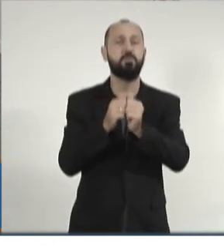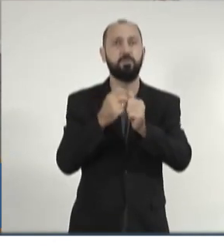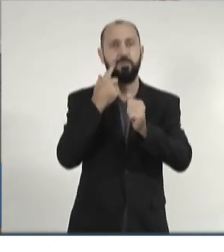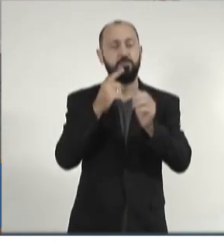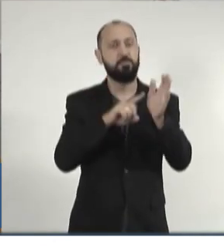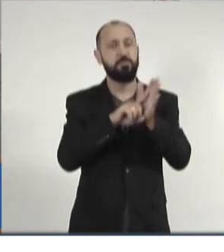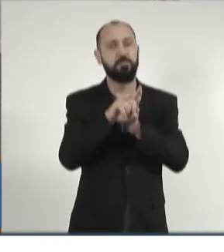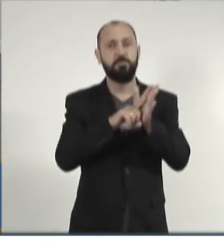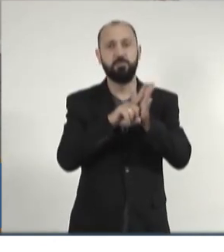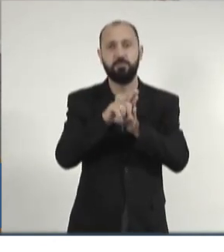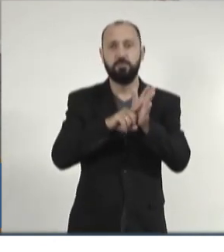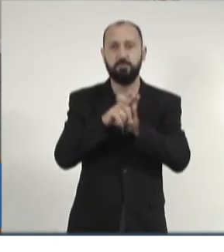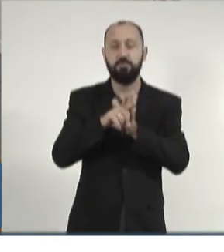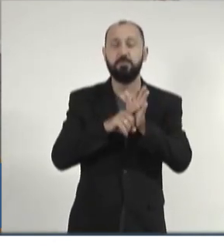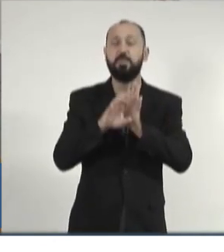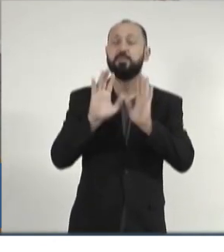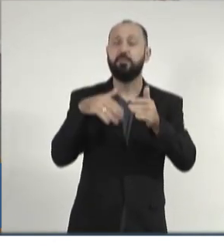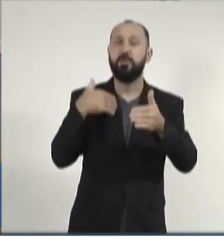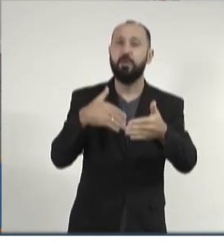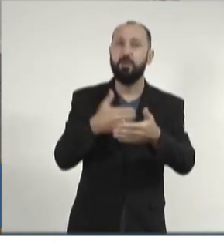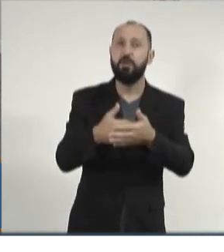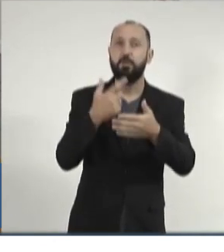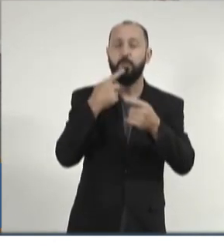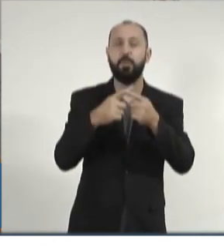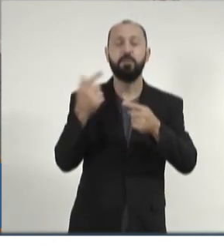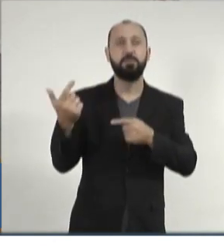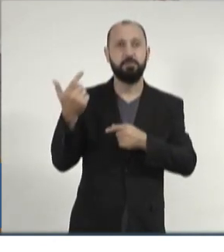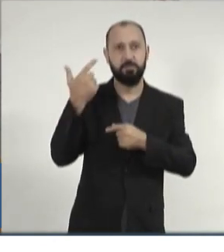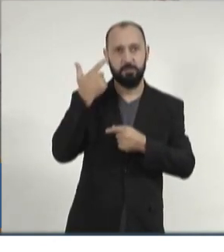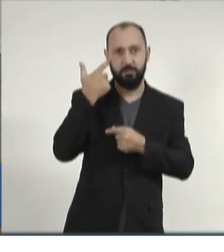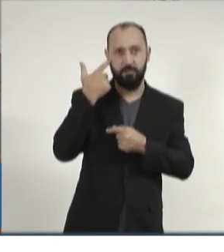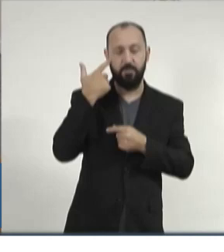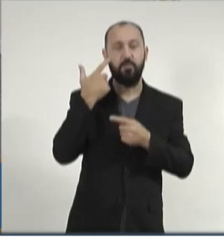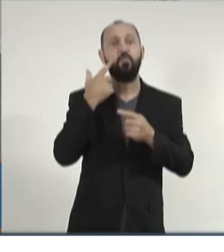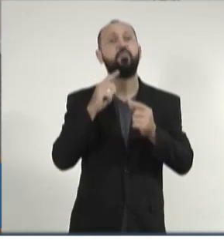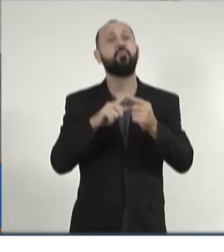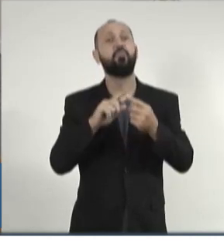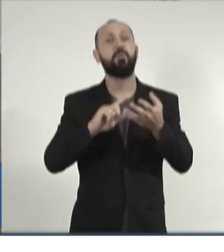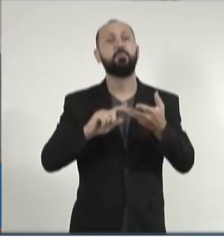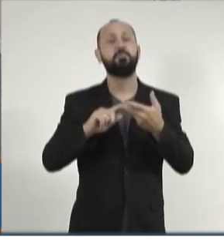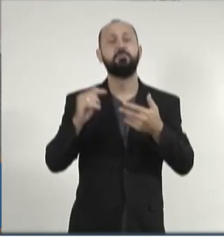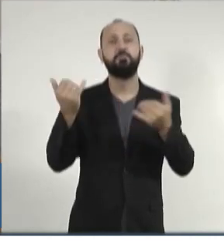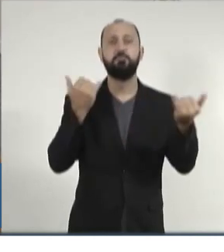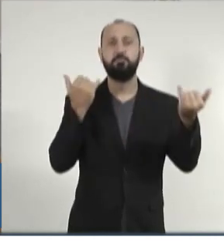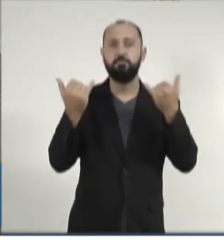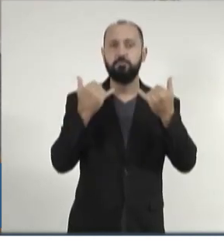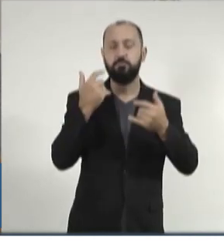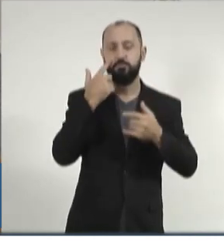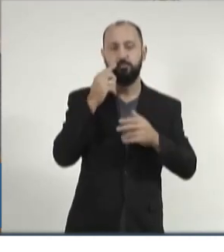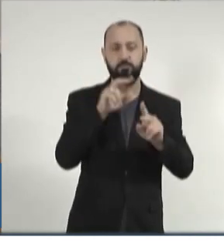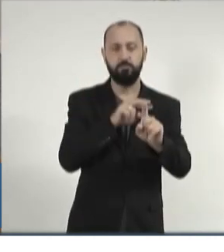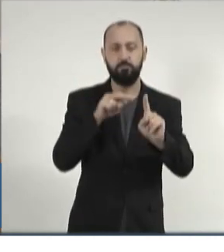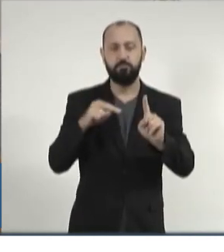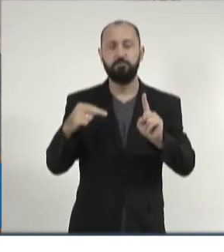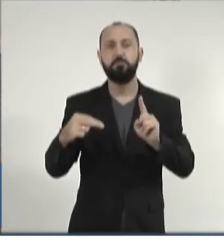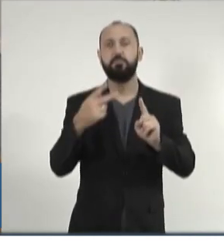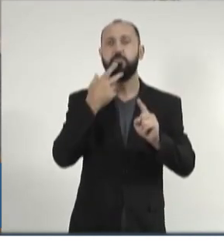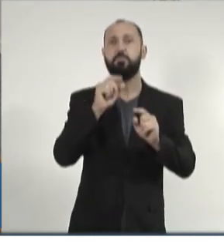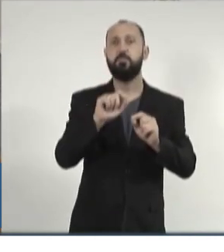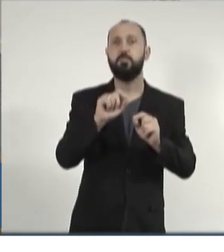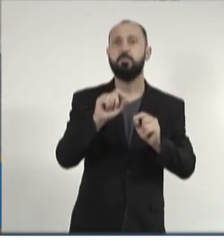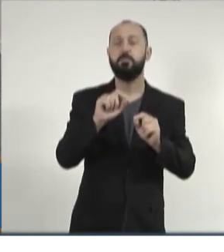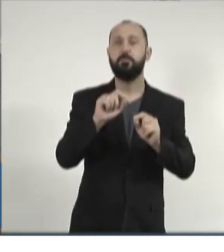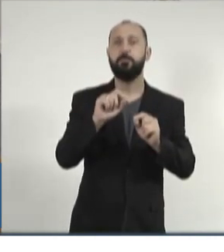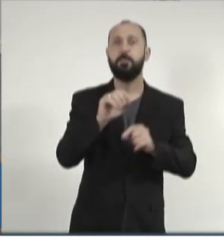à investigação prévia que já estava correndo por conta desse assalto, porque daí começaram a vir muitas informações esquisitas, né?